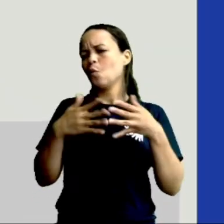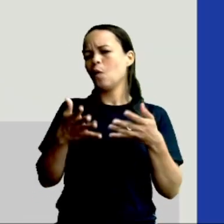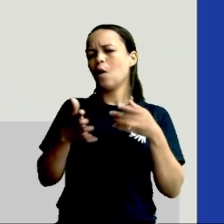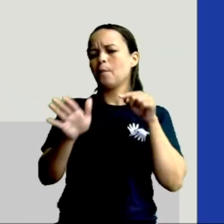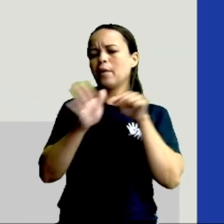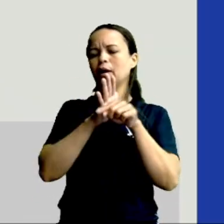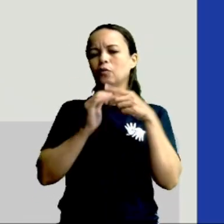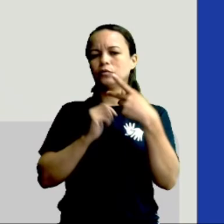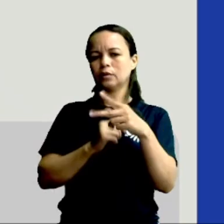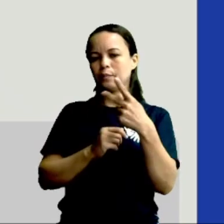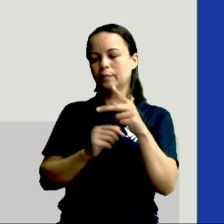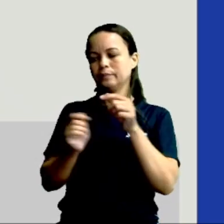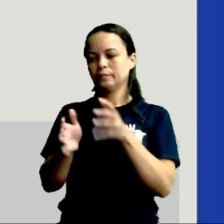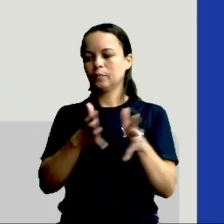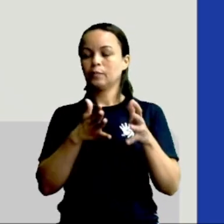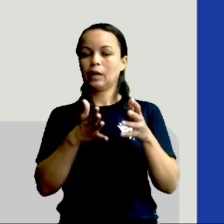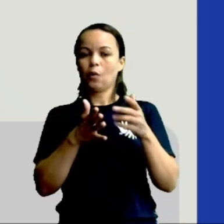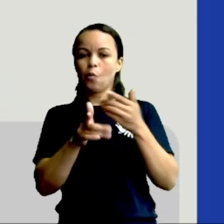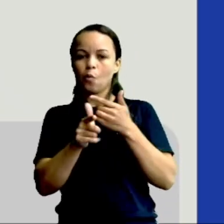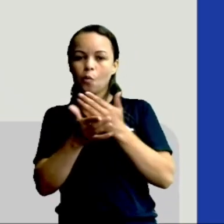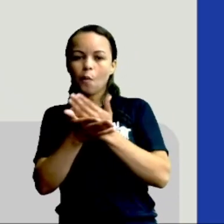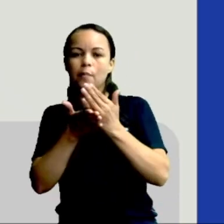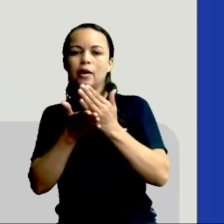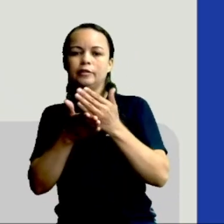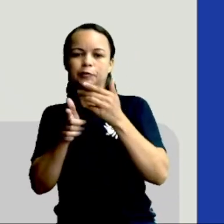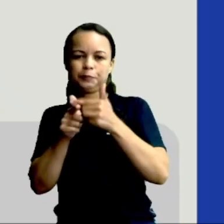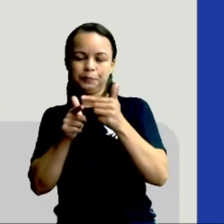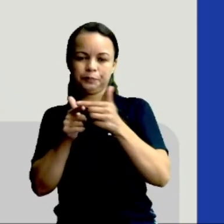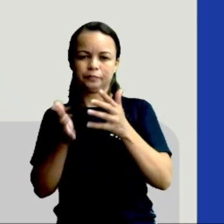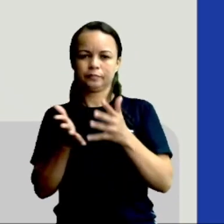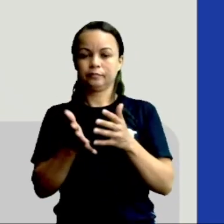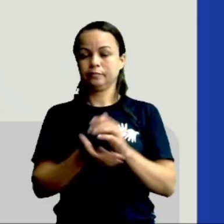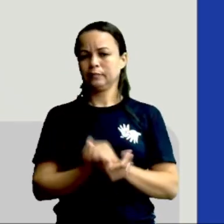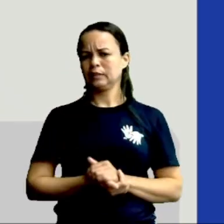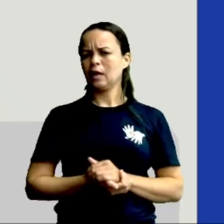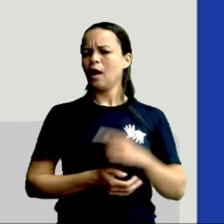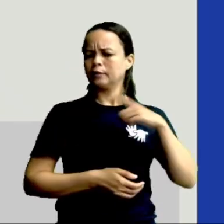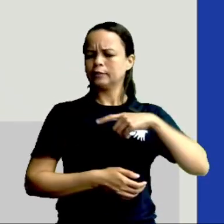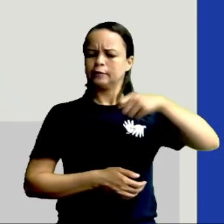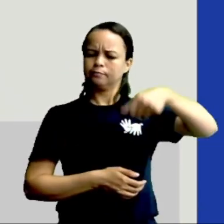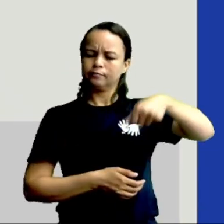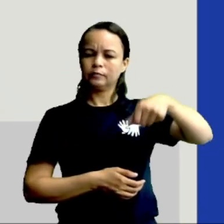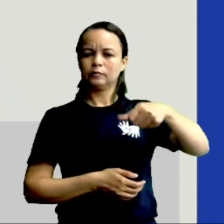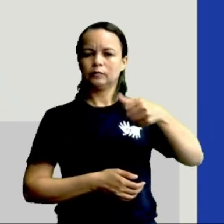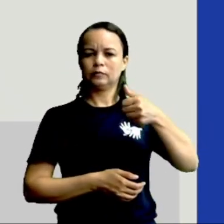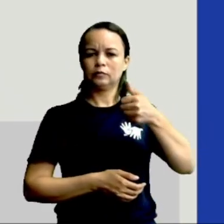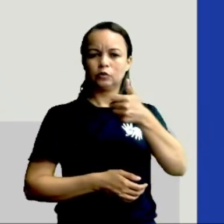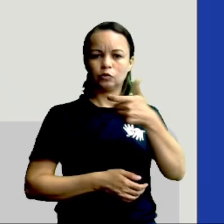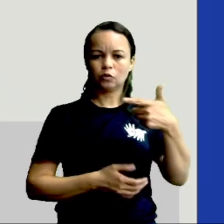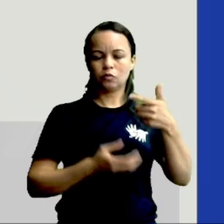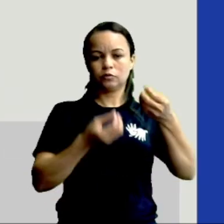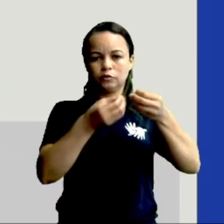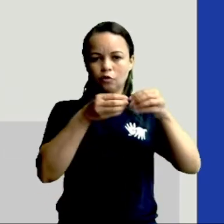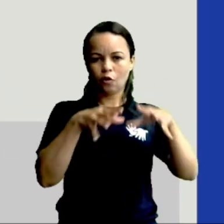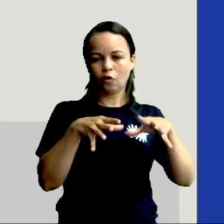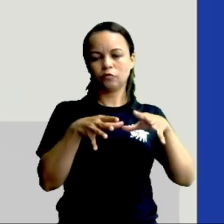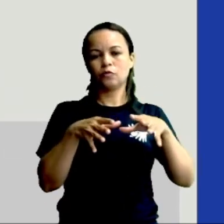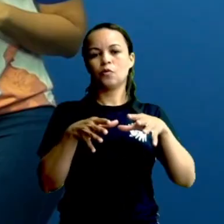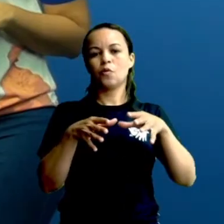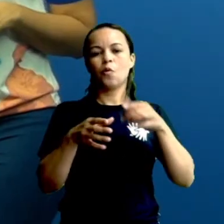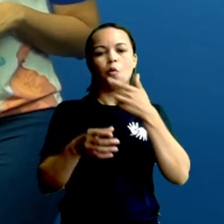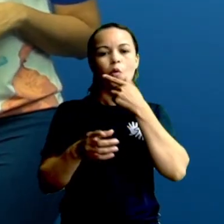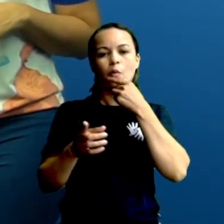esse comecinho aí do nosso problema? Ó, em uma cesta havia 12 ovos. Paulo colocou